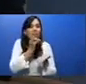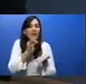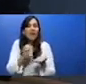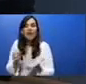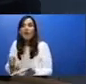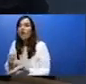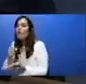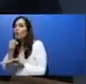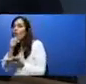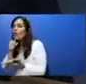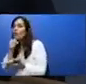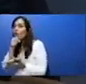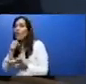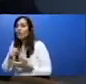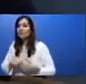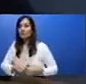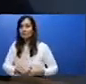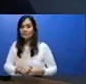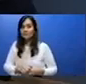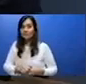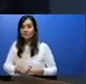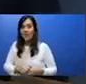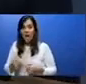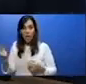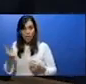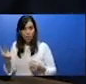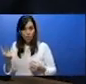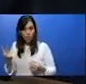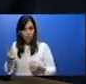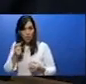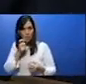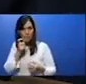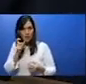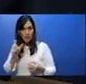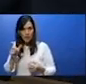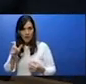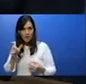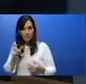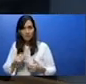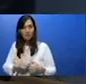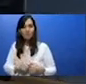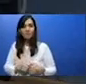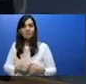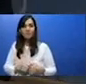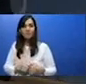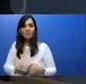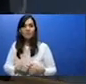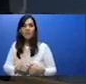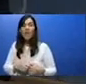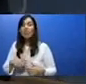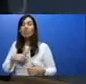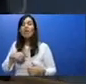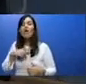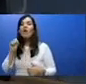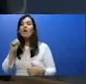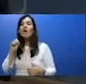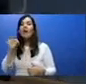vovó. Essas duas palavrinhas aqui, na página 12, elas possuem um